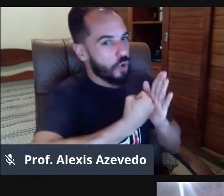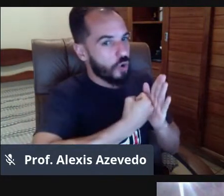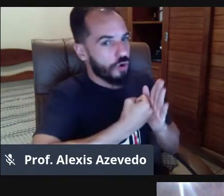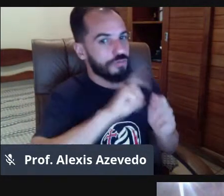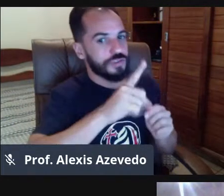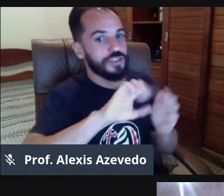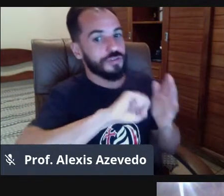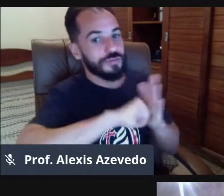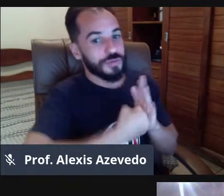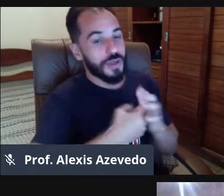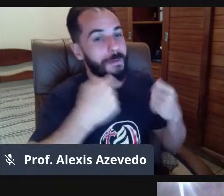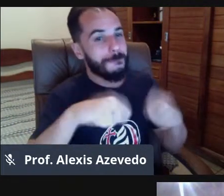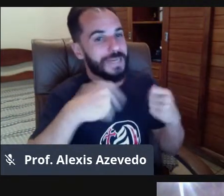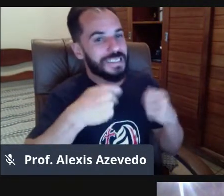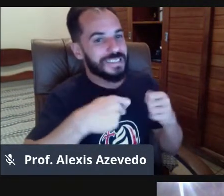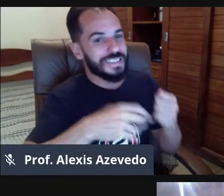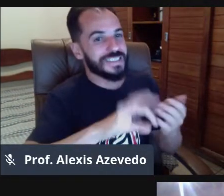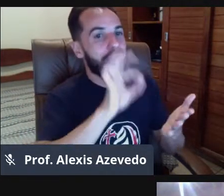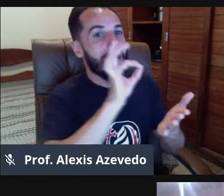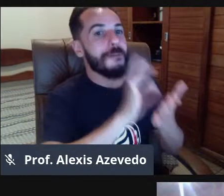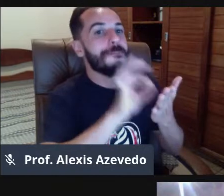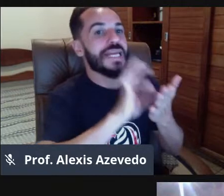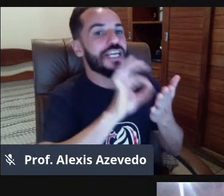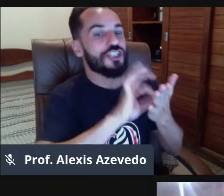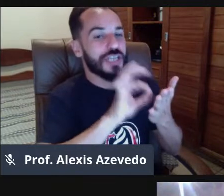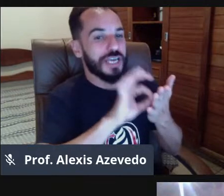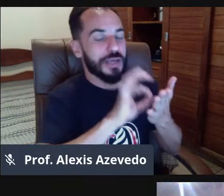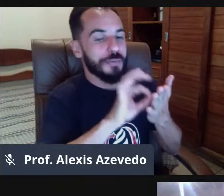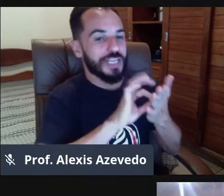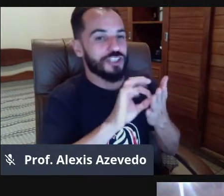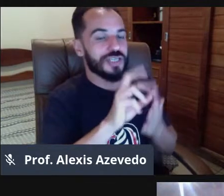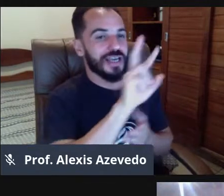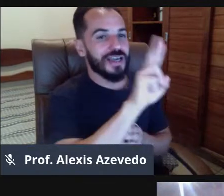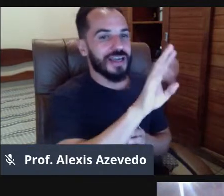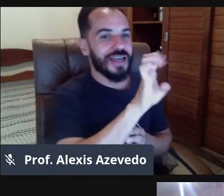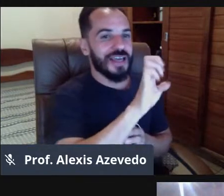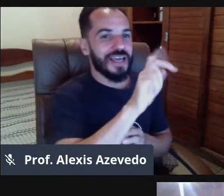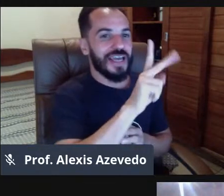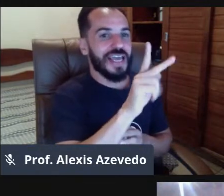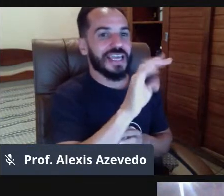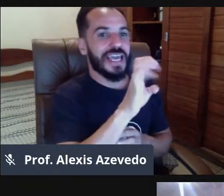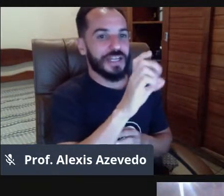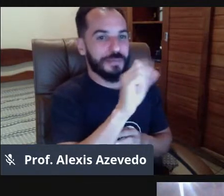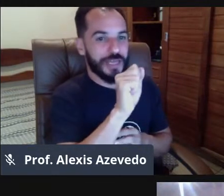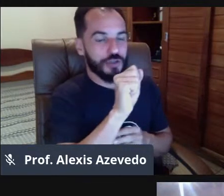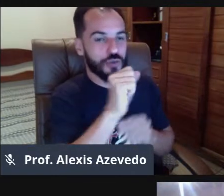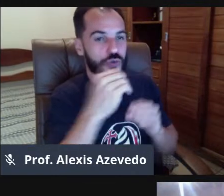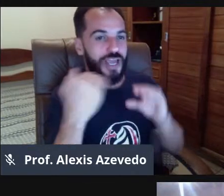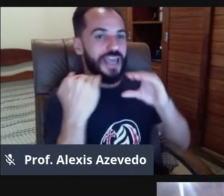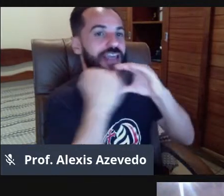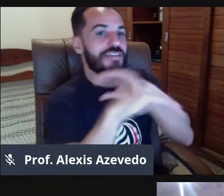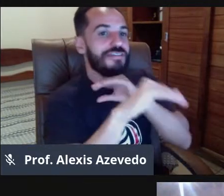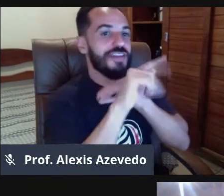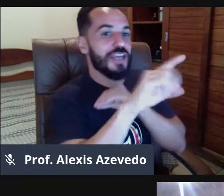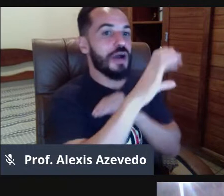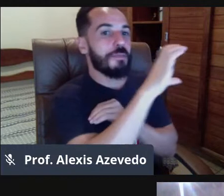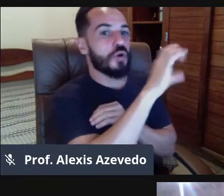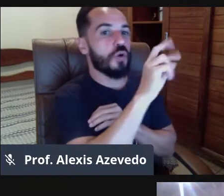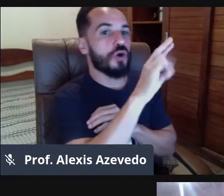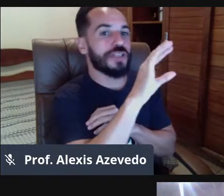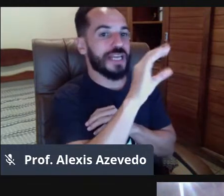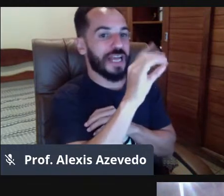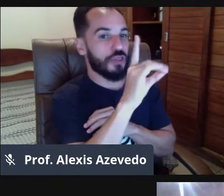favor preencher o requerimento, enviar para o coordenador e coloca a justificativa lá. Isso é levado ao colegiado